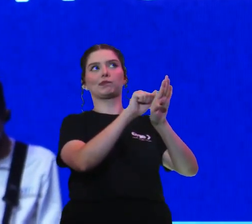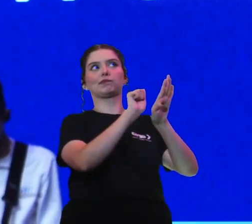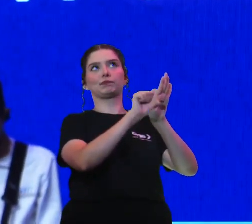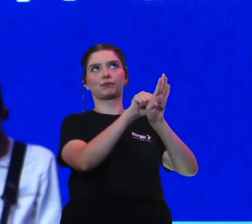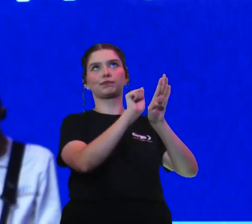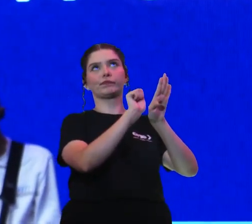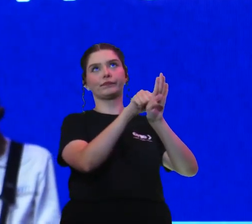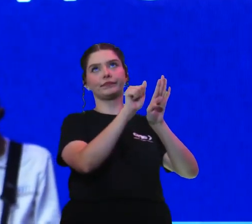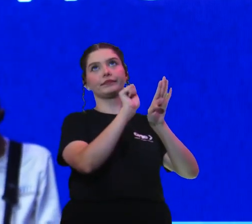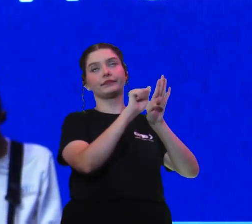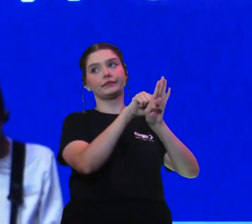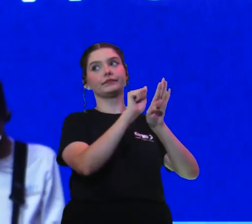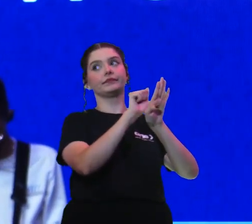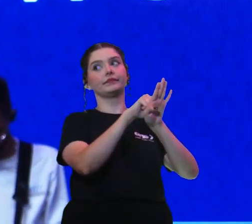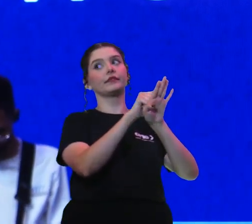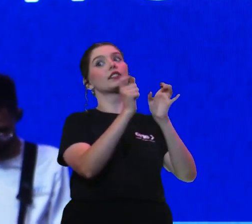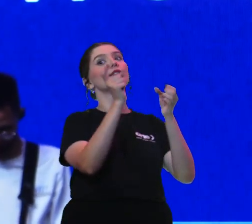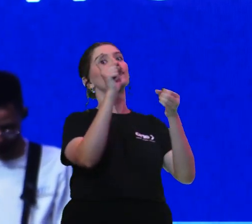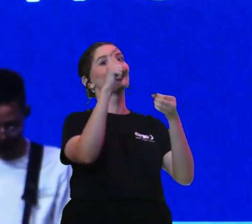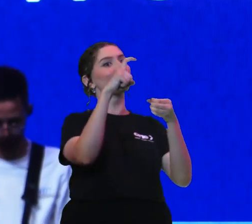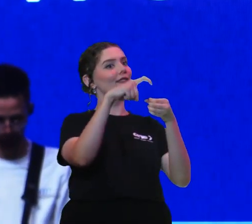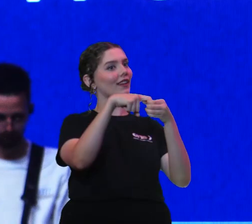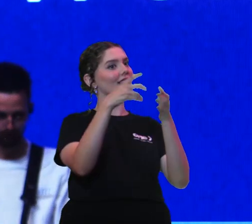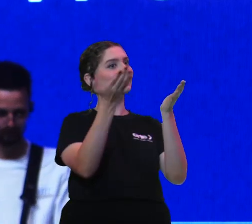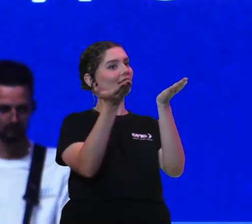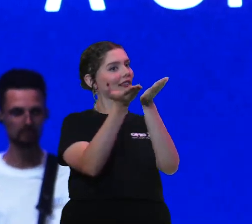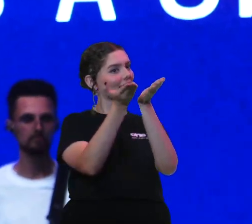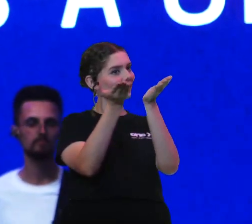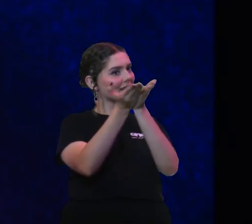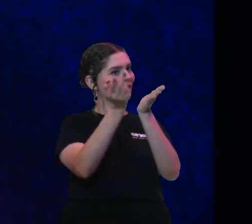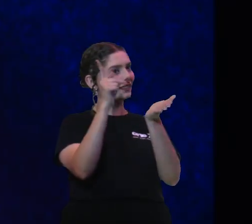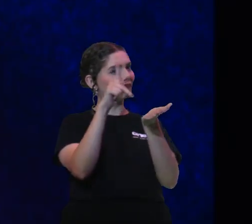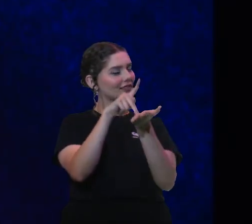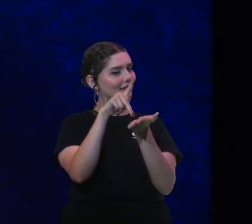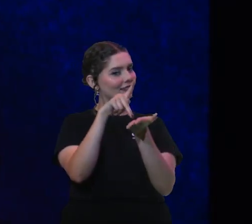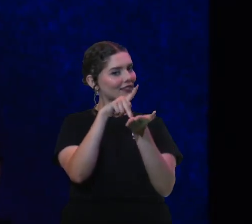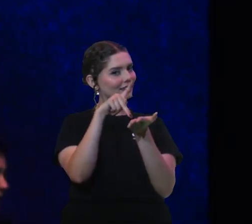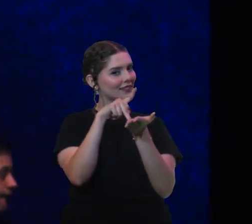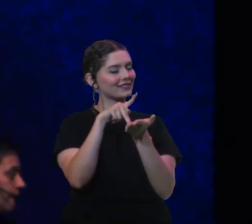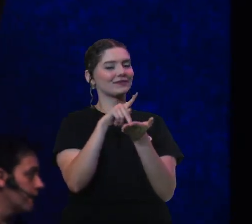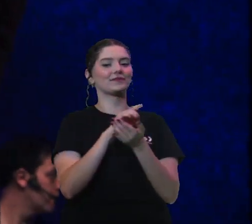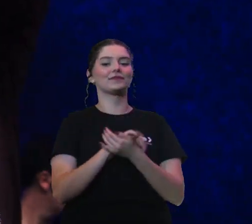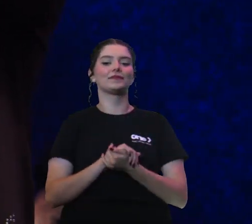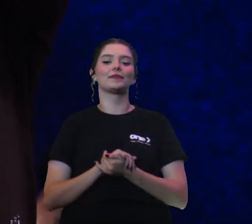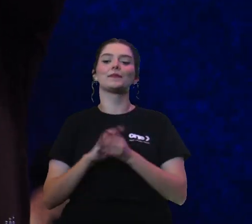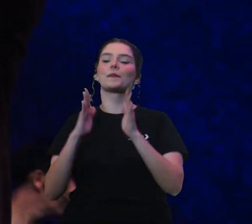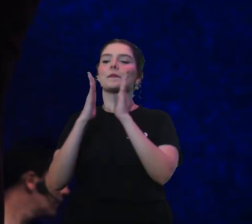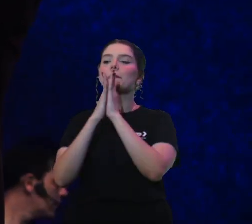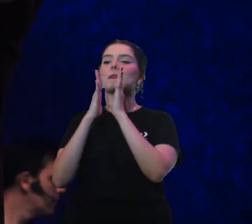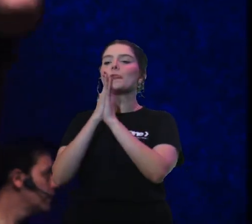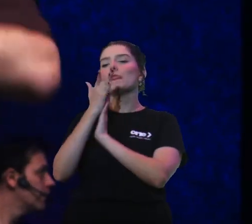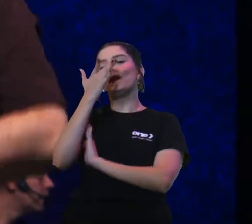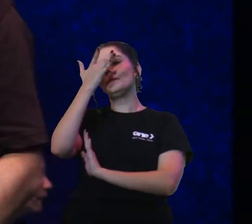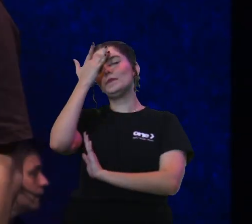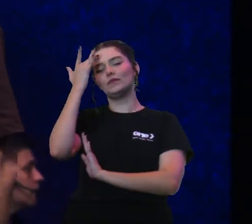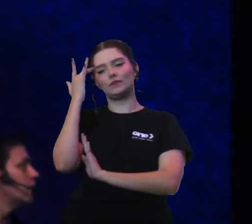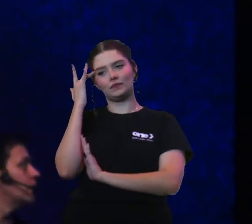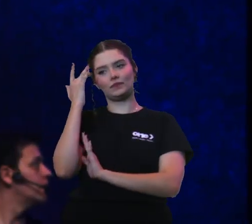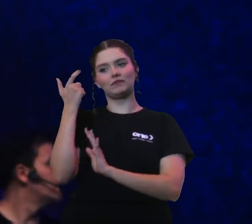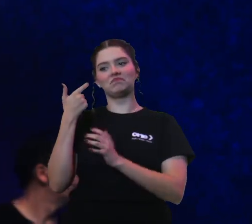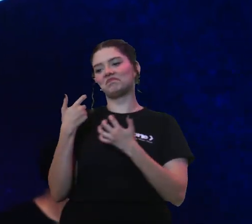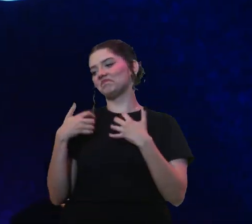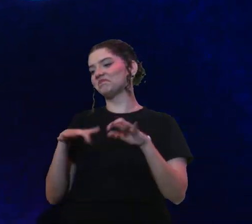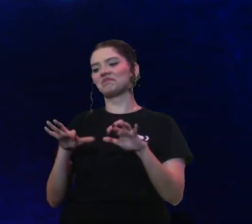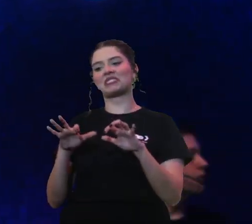para ver se está na hora de voltar a ser quente de volta, em nome de Jesus. Eu vim aqui orar com pessoas hoje que não querem